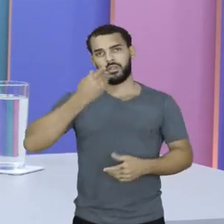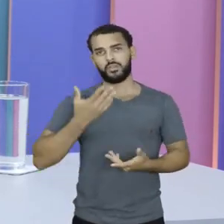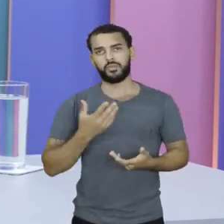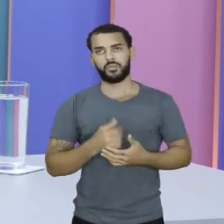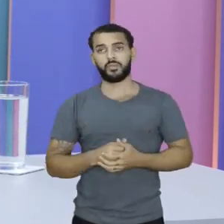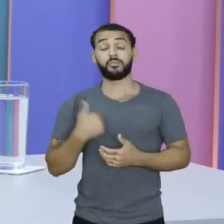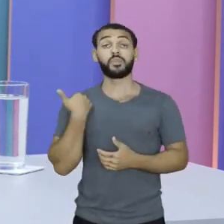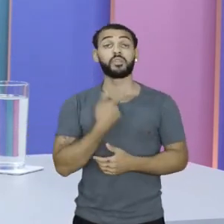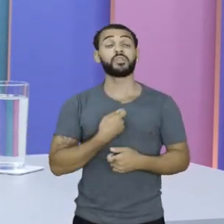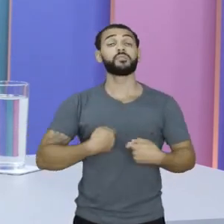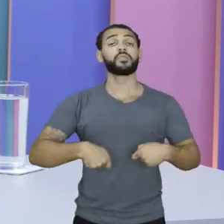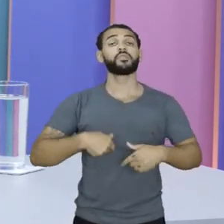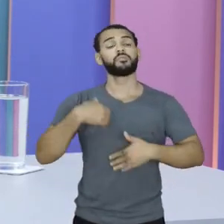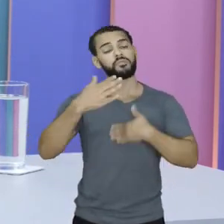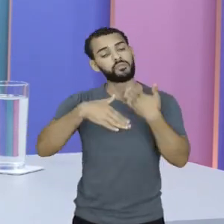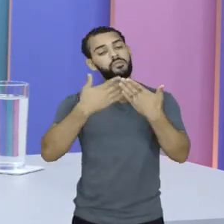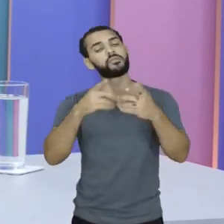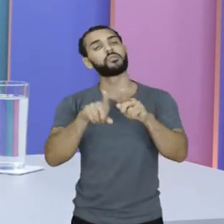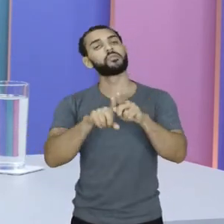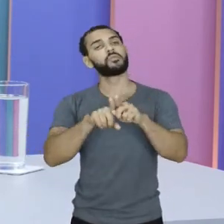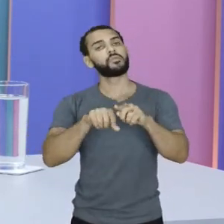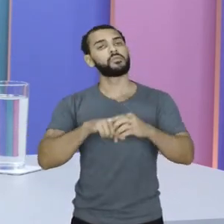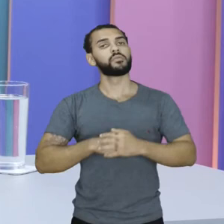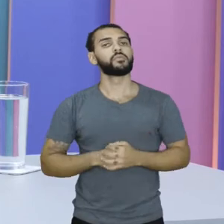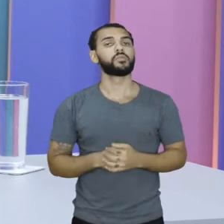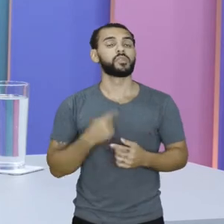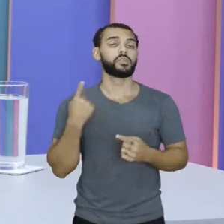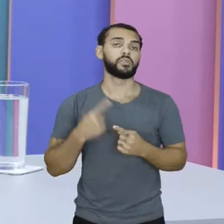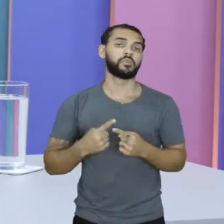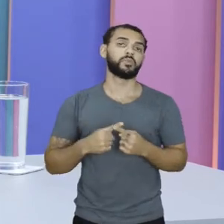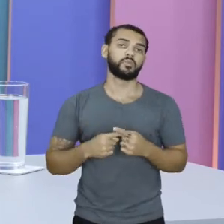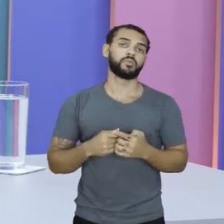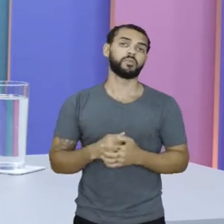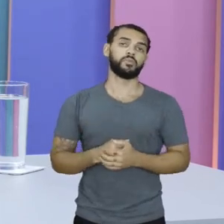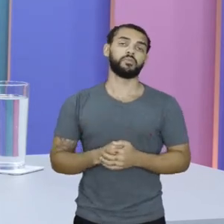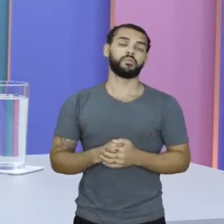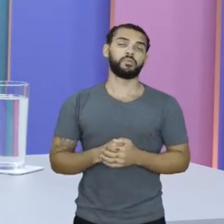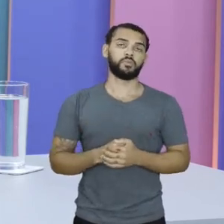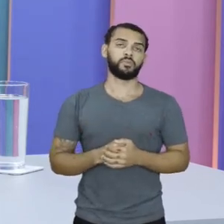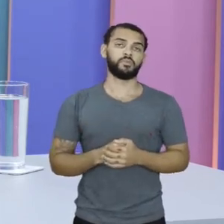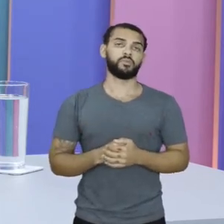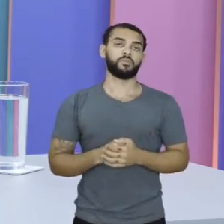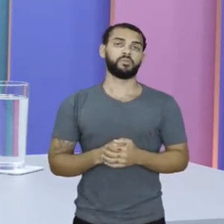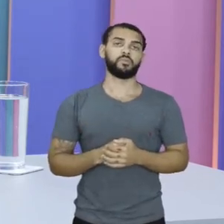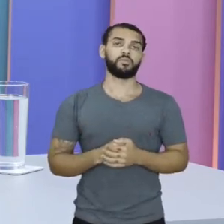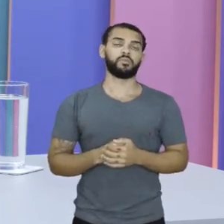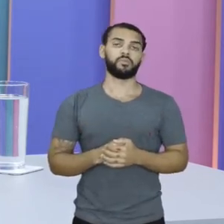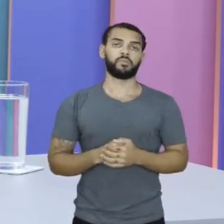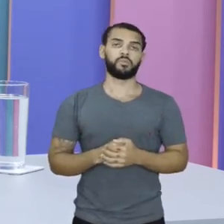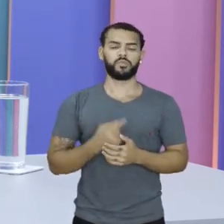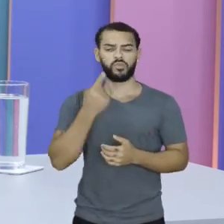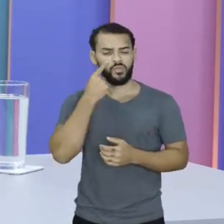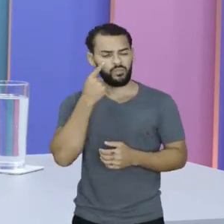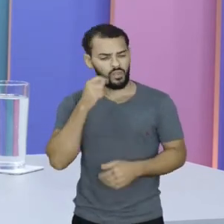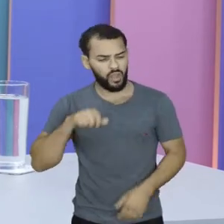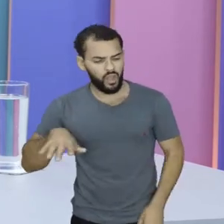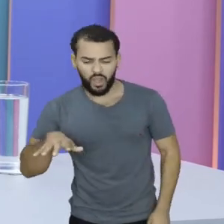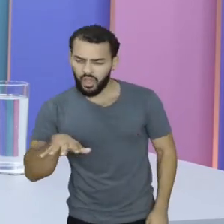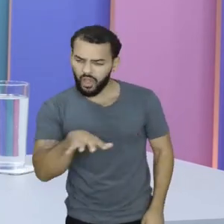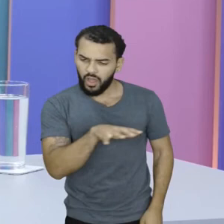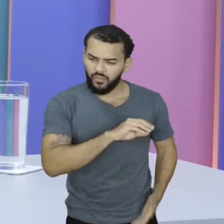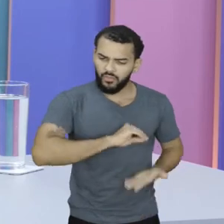Precisamos avançar, amadurecer muito nisso, porque ainda, né, os espaços eles precisam ser